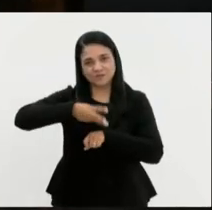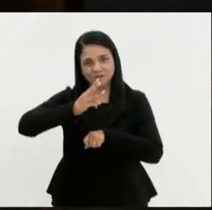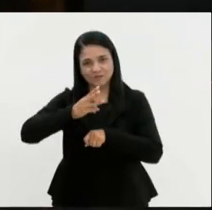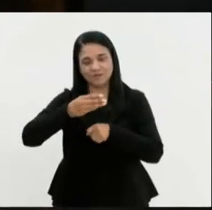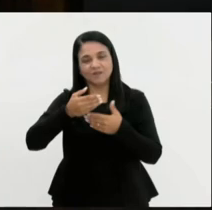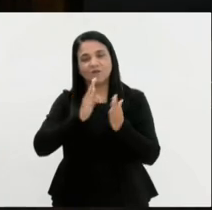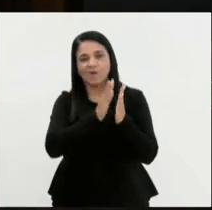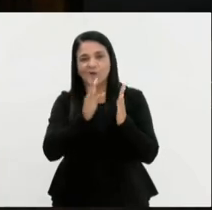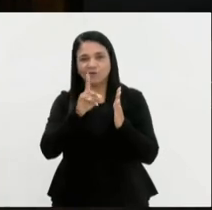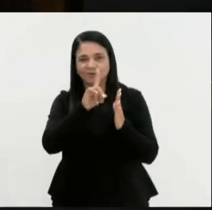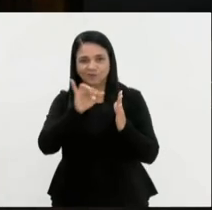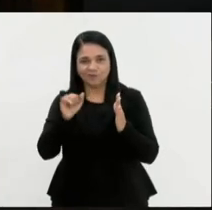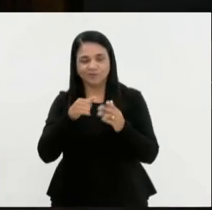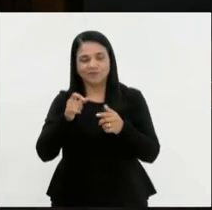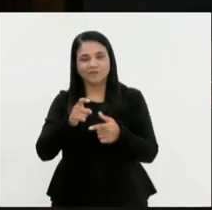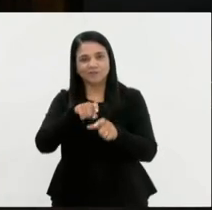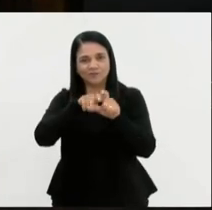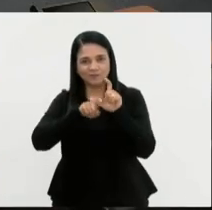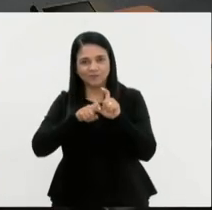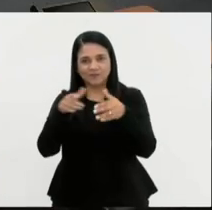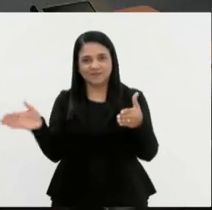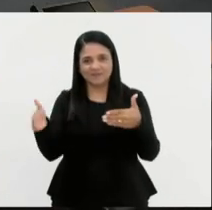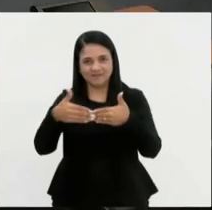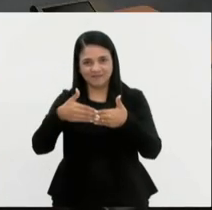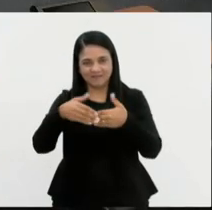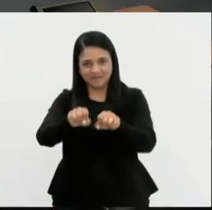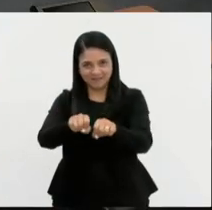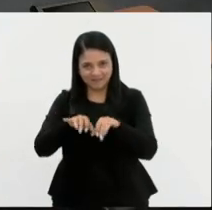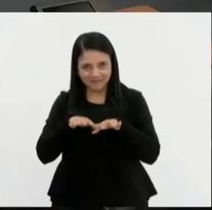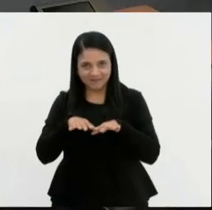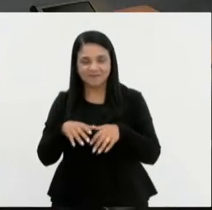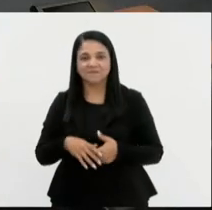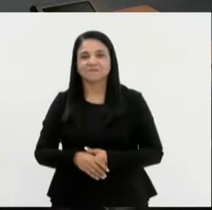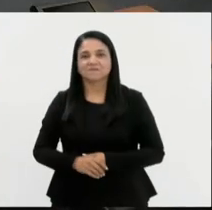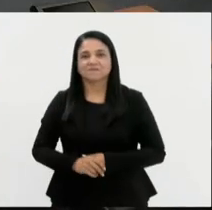ordem do dia está suspensa a sessão